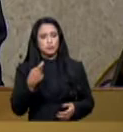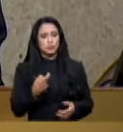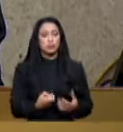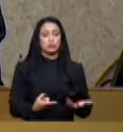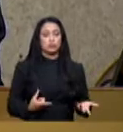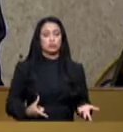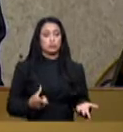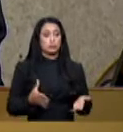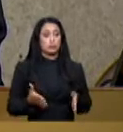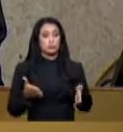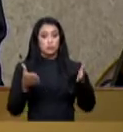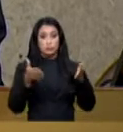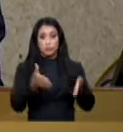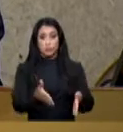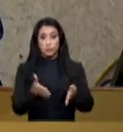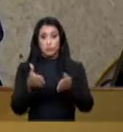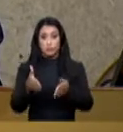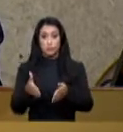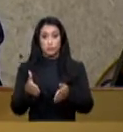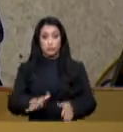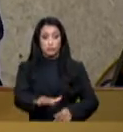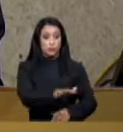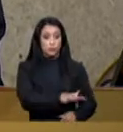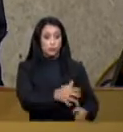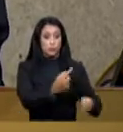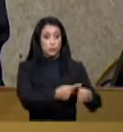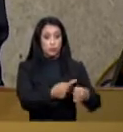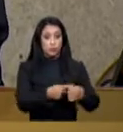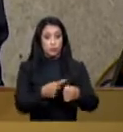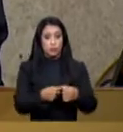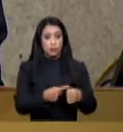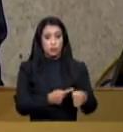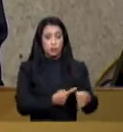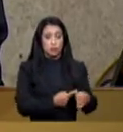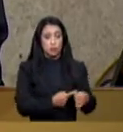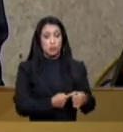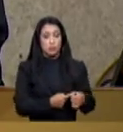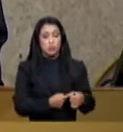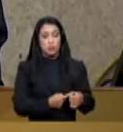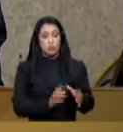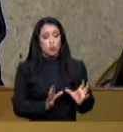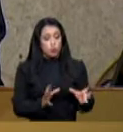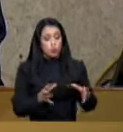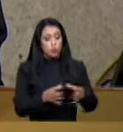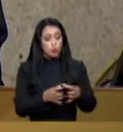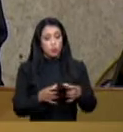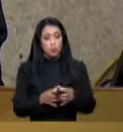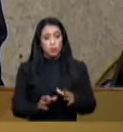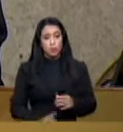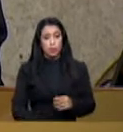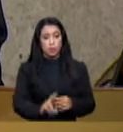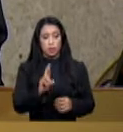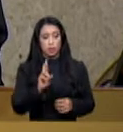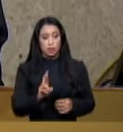os partícipes de uma região metropolitana e entre os integrantes de um bloco de referência.